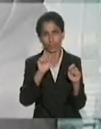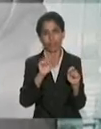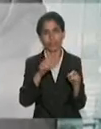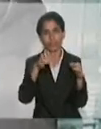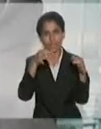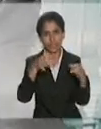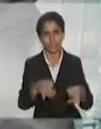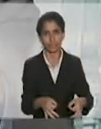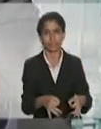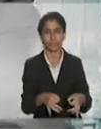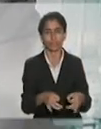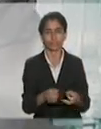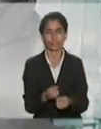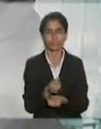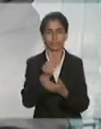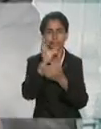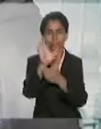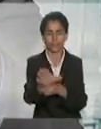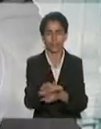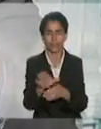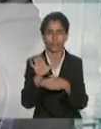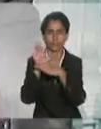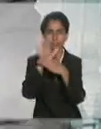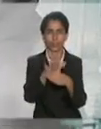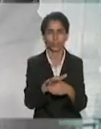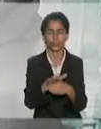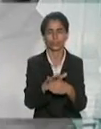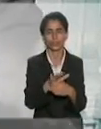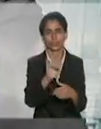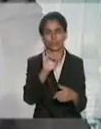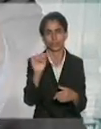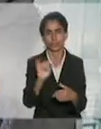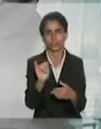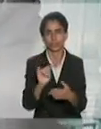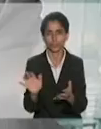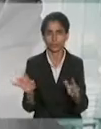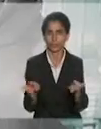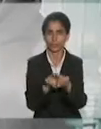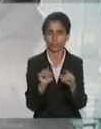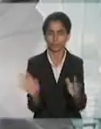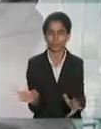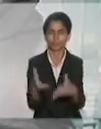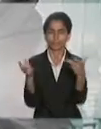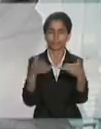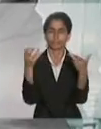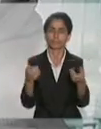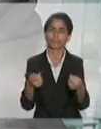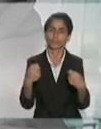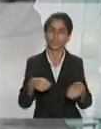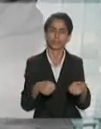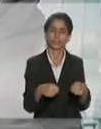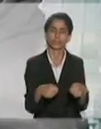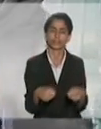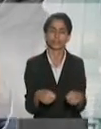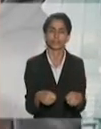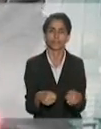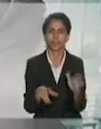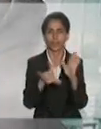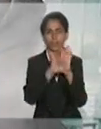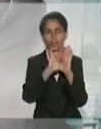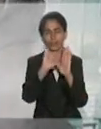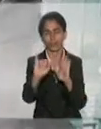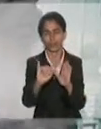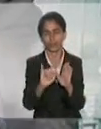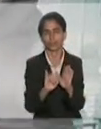correta de se dar benefício fiscal nem incentivo. Teria que ser por